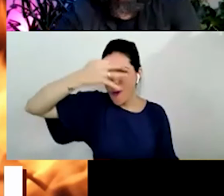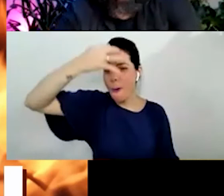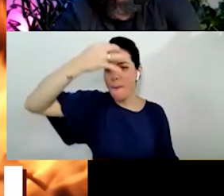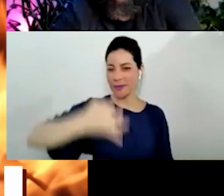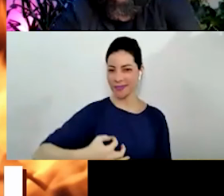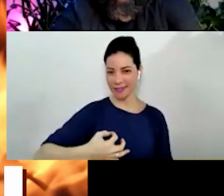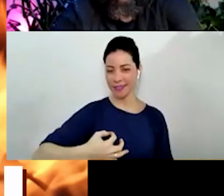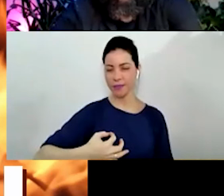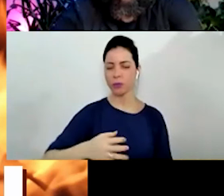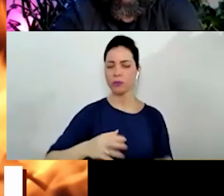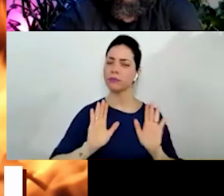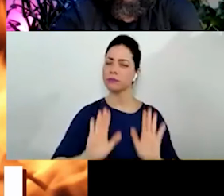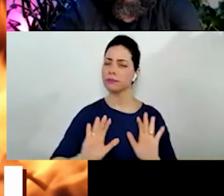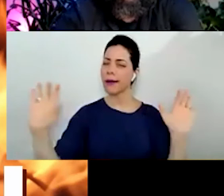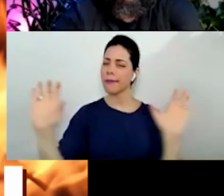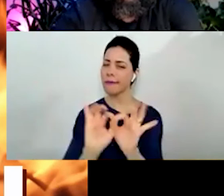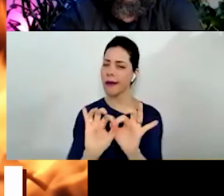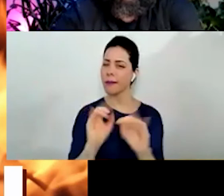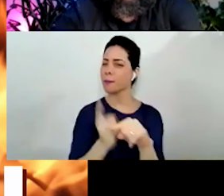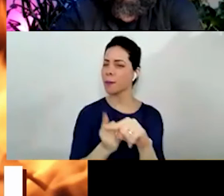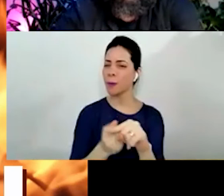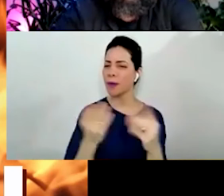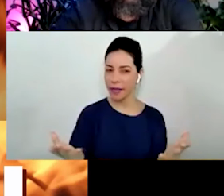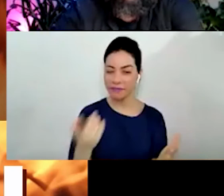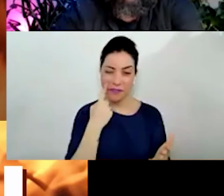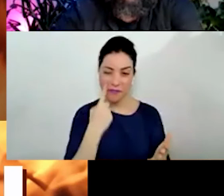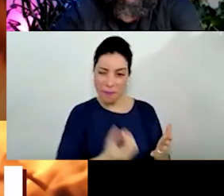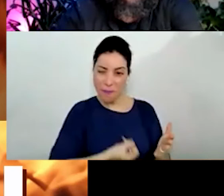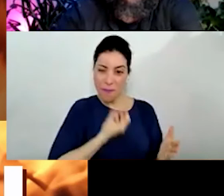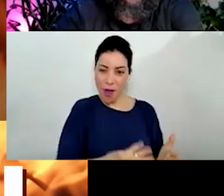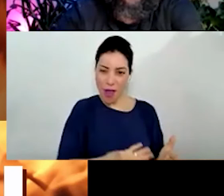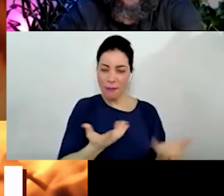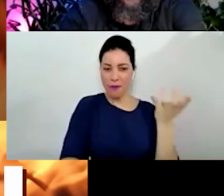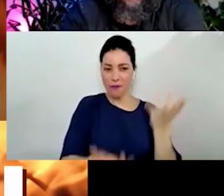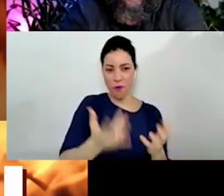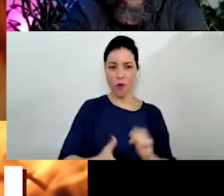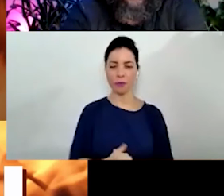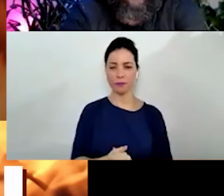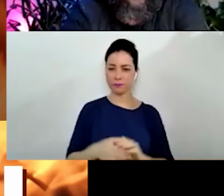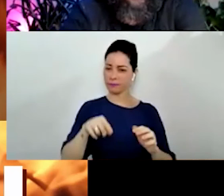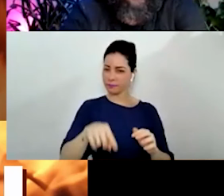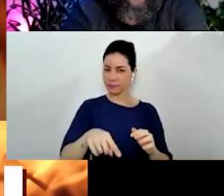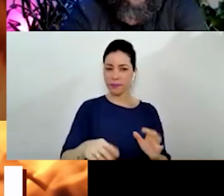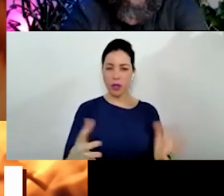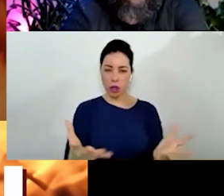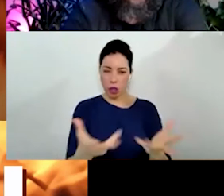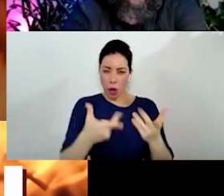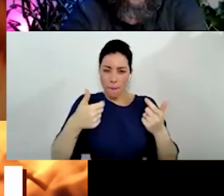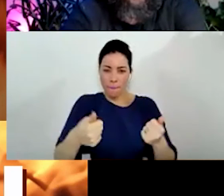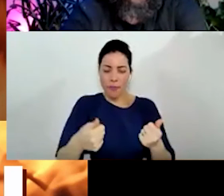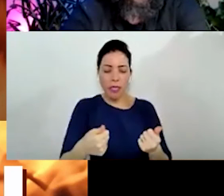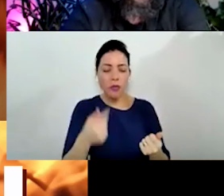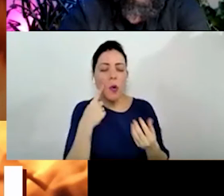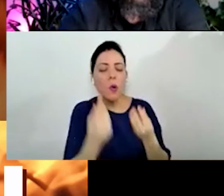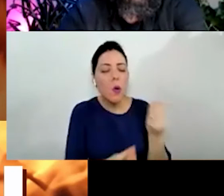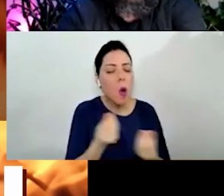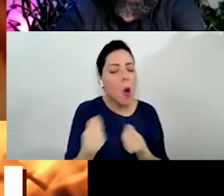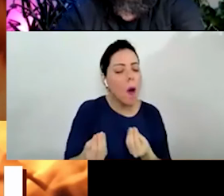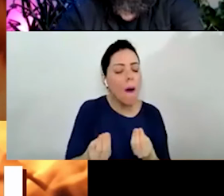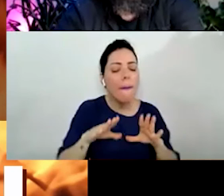e porque essas Ei vamos ao poema do fogo o domínio do fogo nos trouxe compreensão